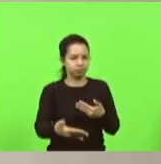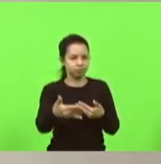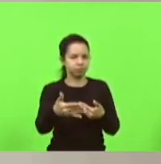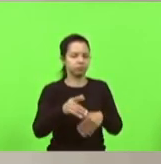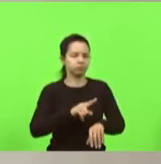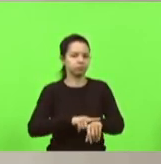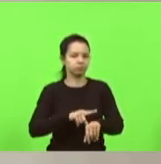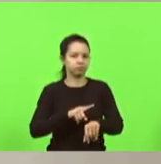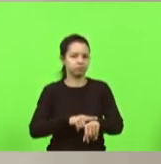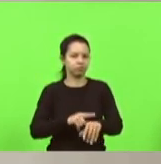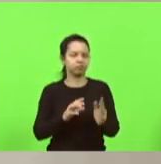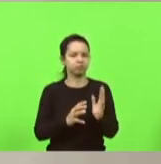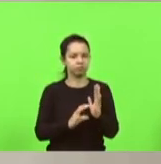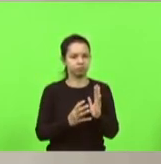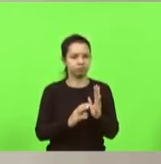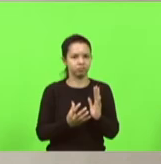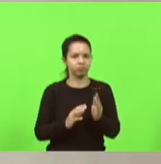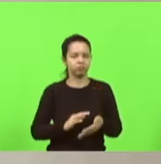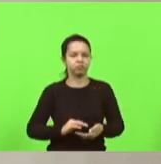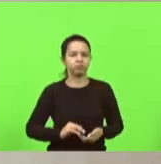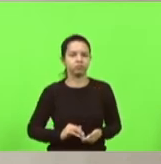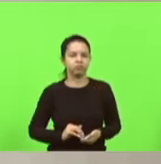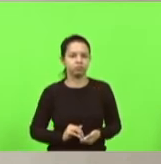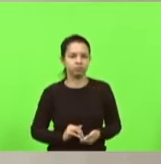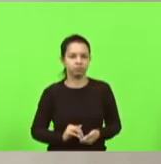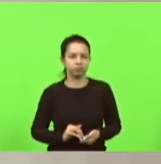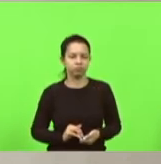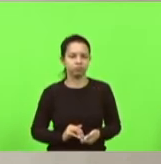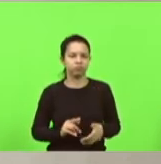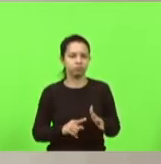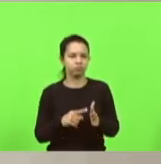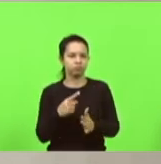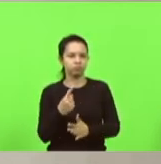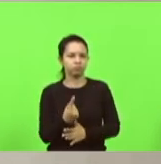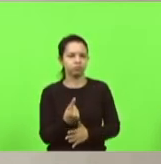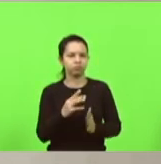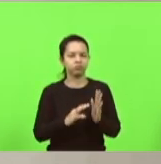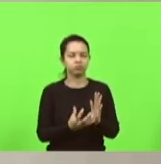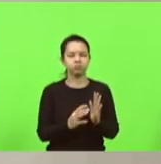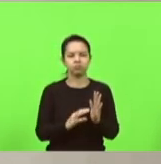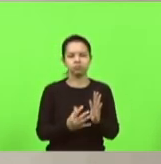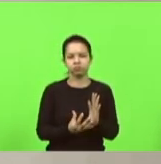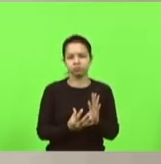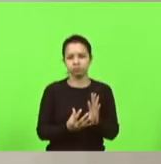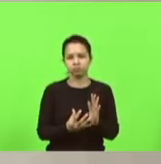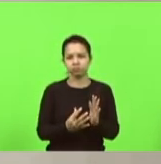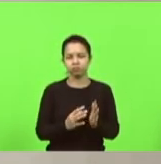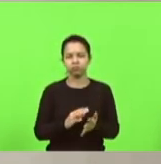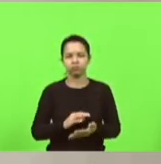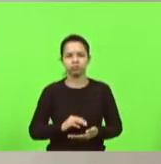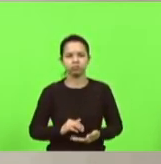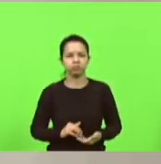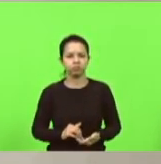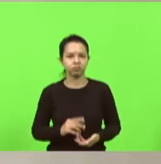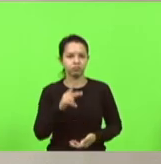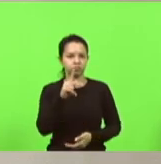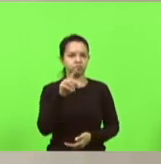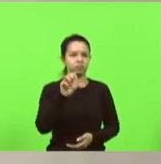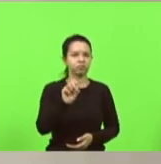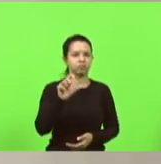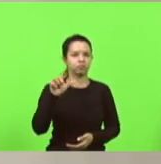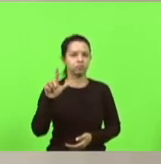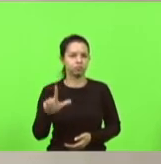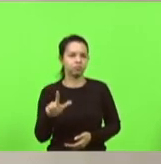destinado aos partidos políticos. E o primeiro partido, primeiro bloco do dia, bloco